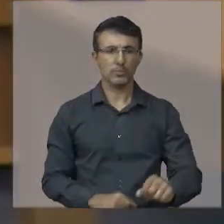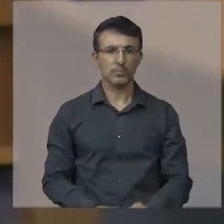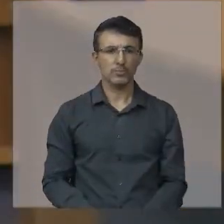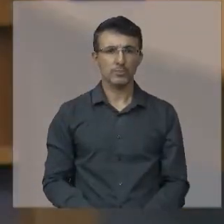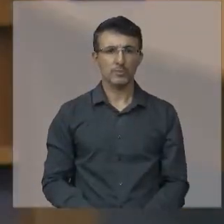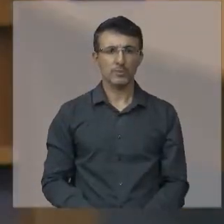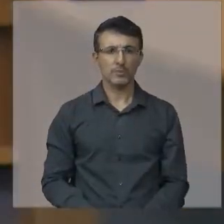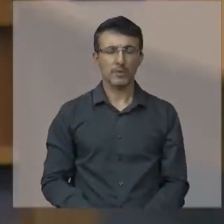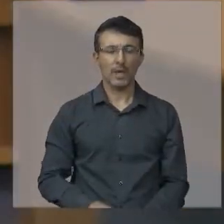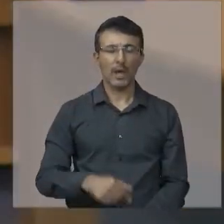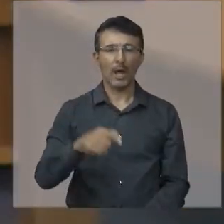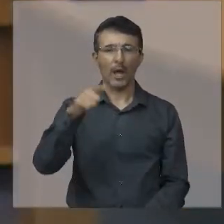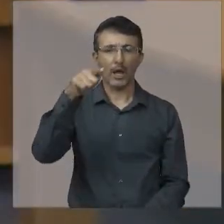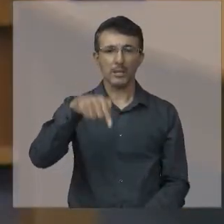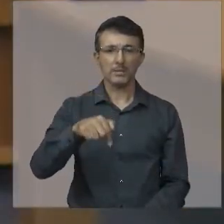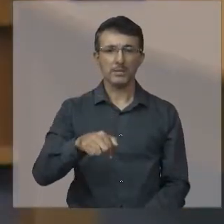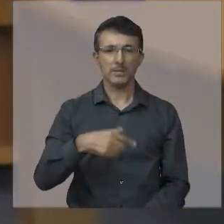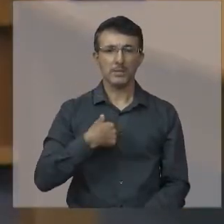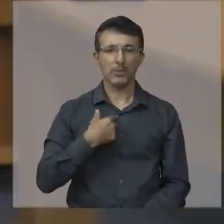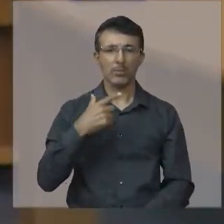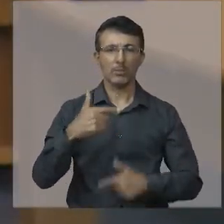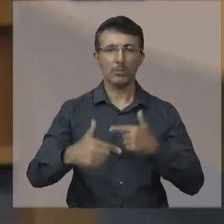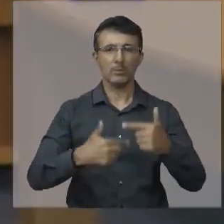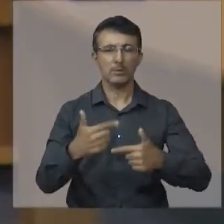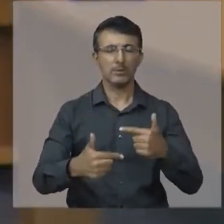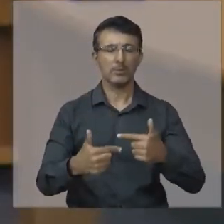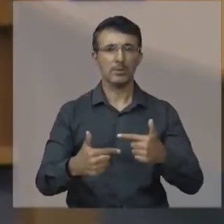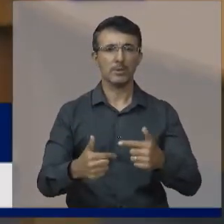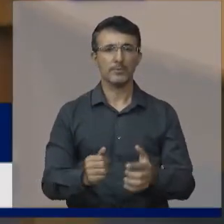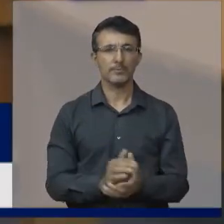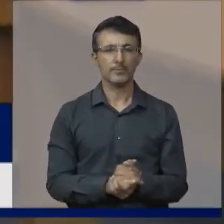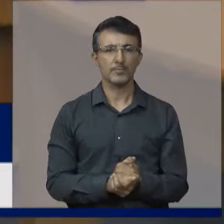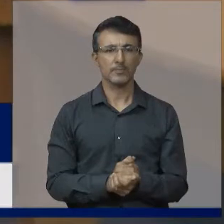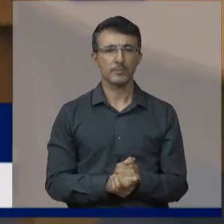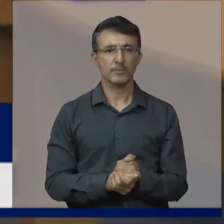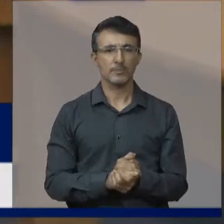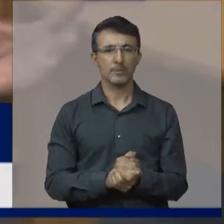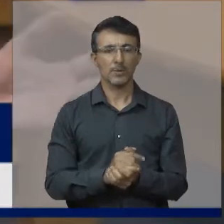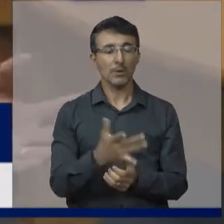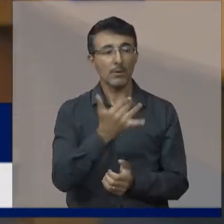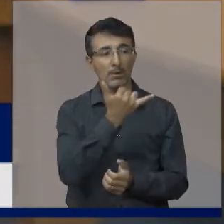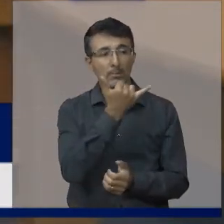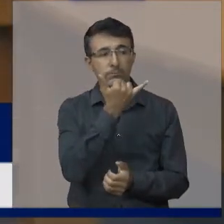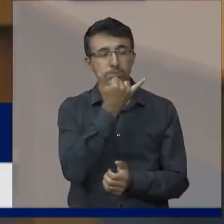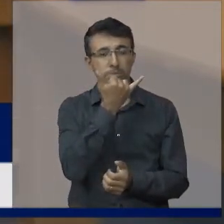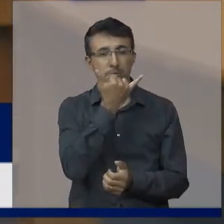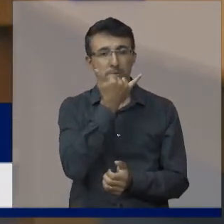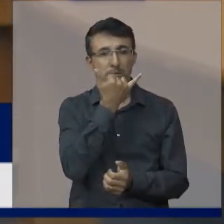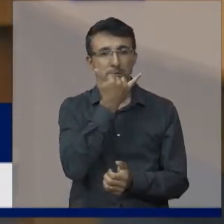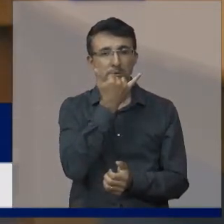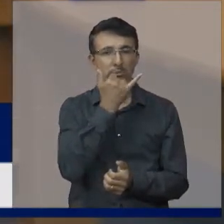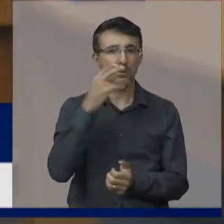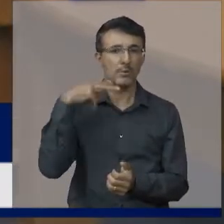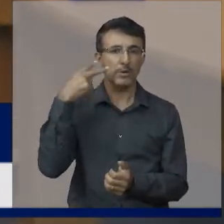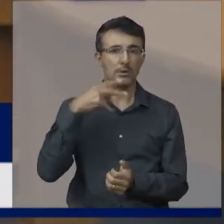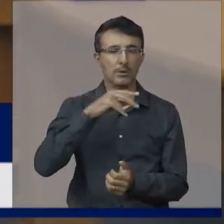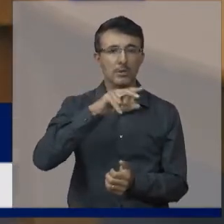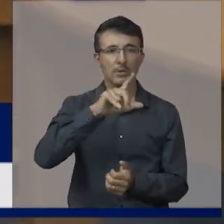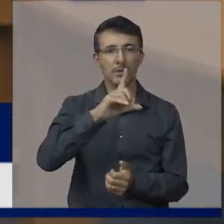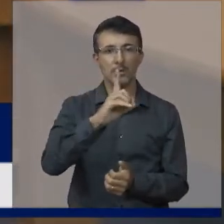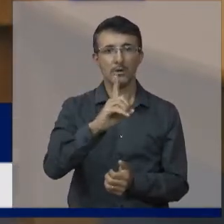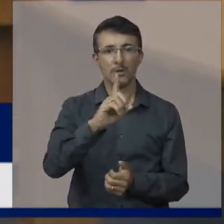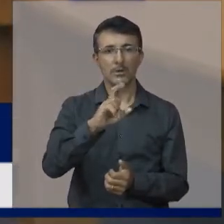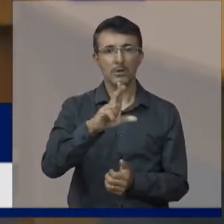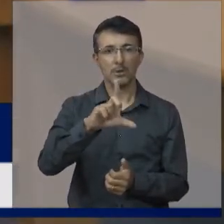trabalhar nesta gestão. Pedir, lógico, desculpa, vereadora Dulce Rita, se a gente cometeu algum erro, a gente não tem como, né?